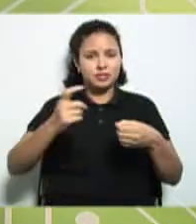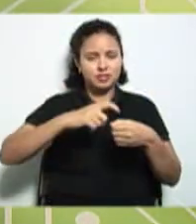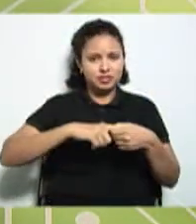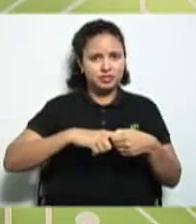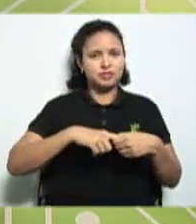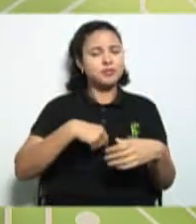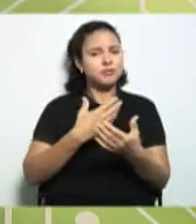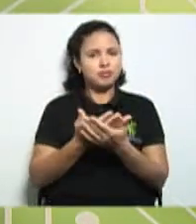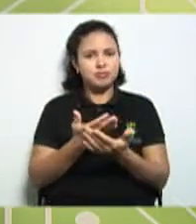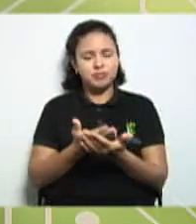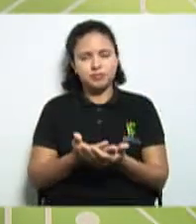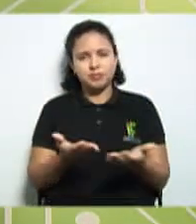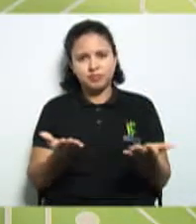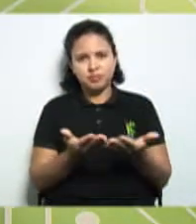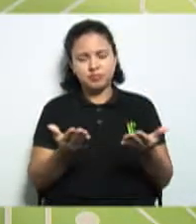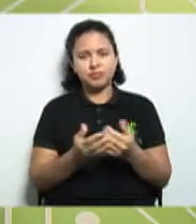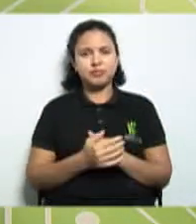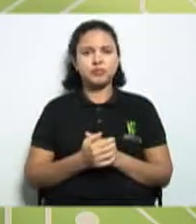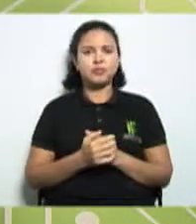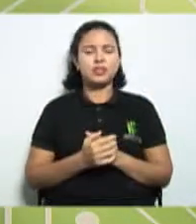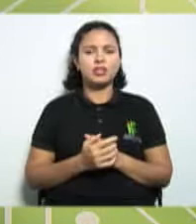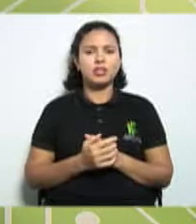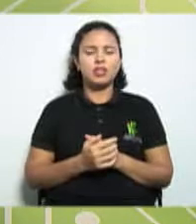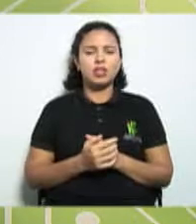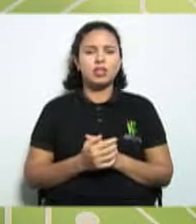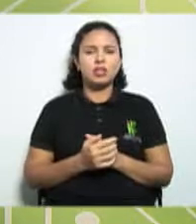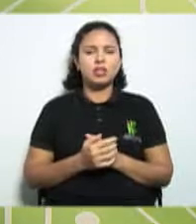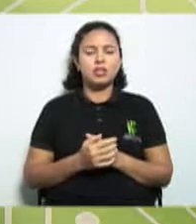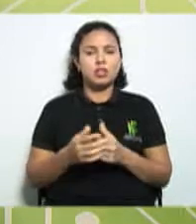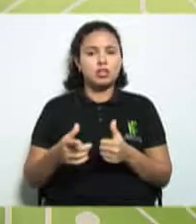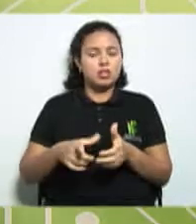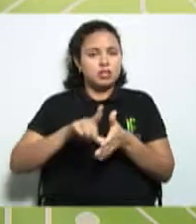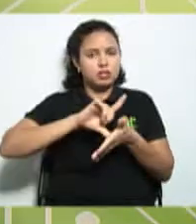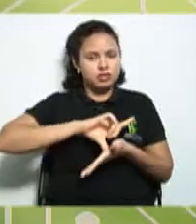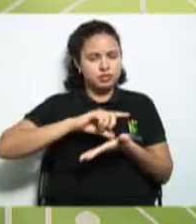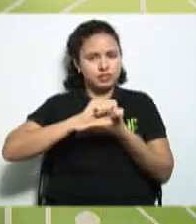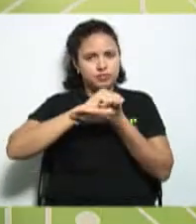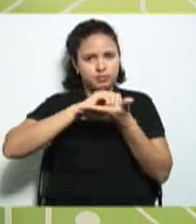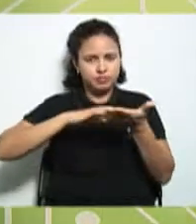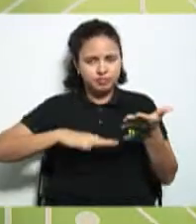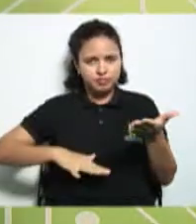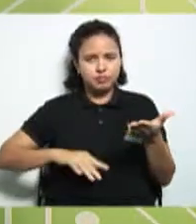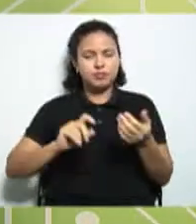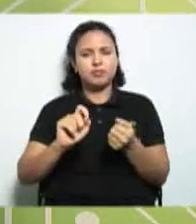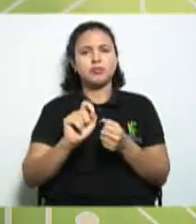com a nossa aula. Nós queremos, antes da atividade de sala,